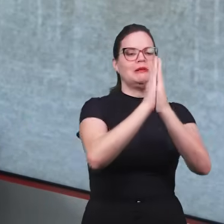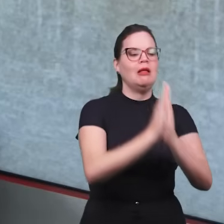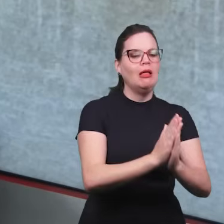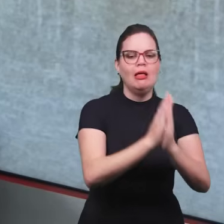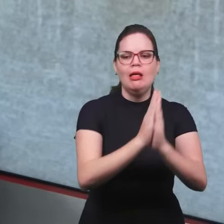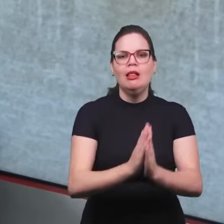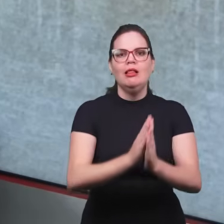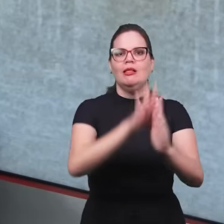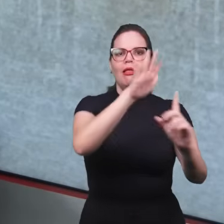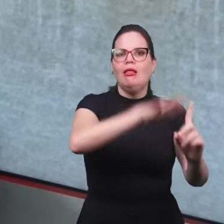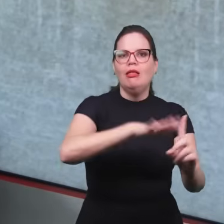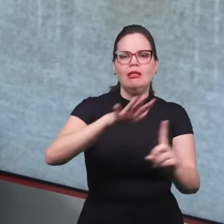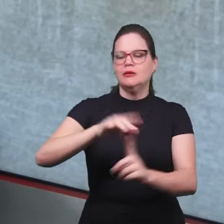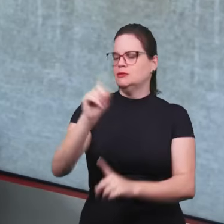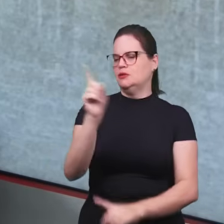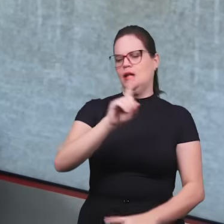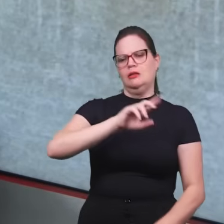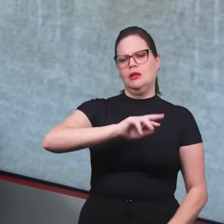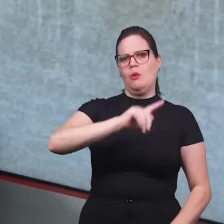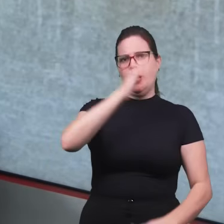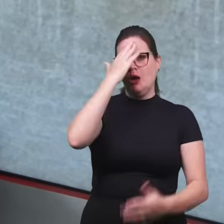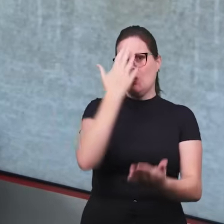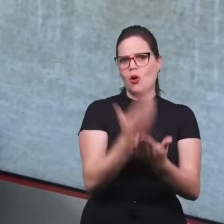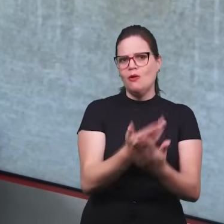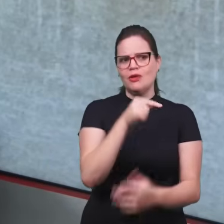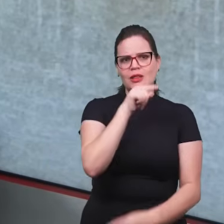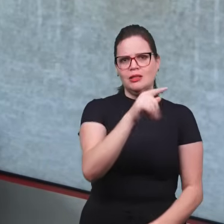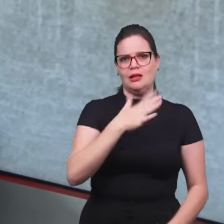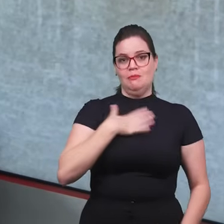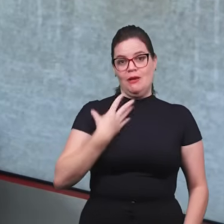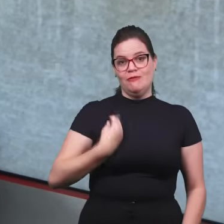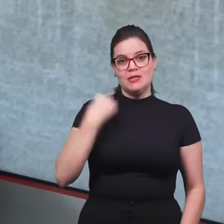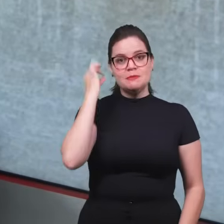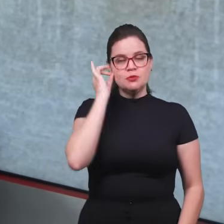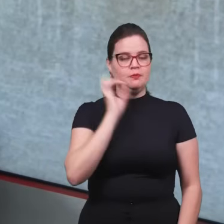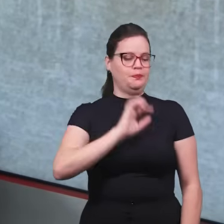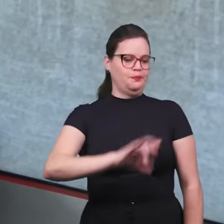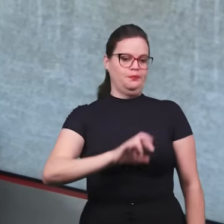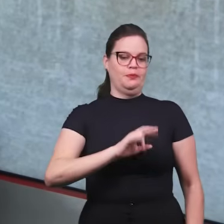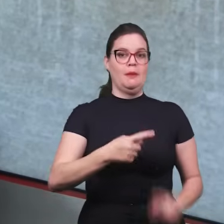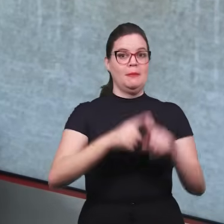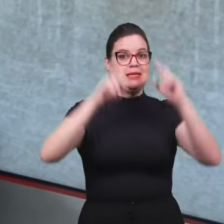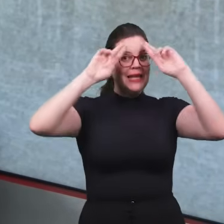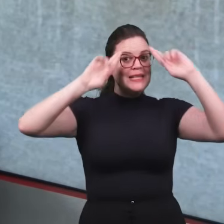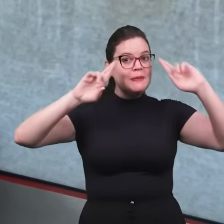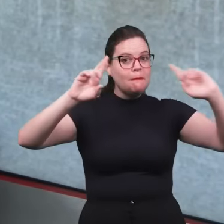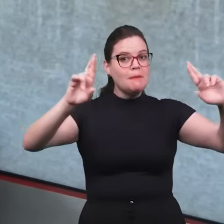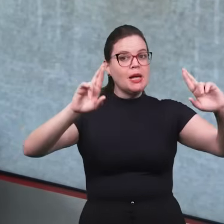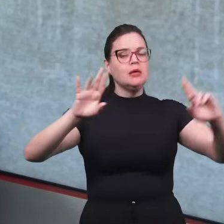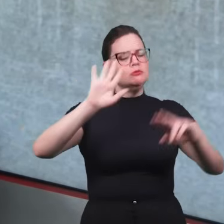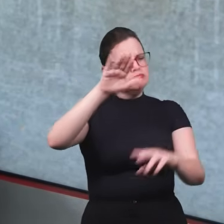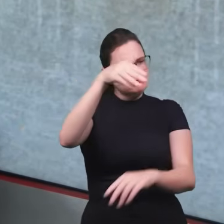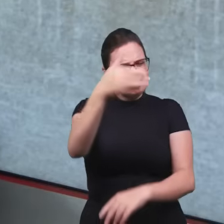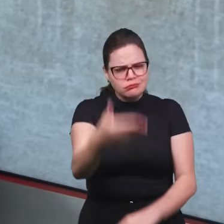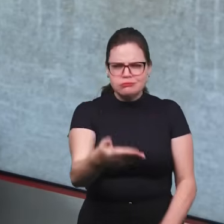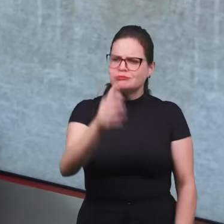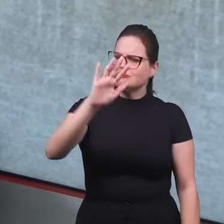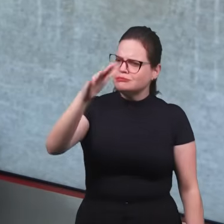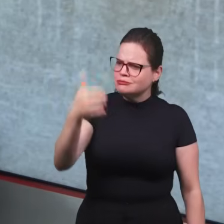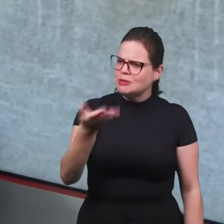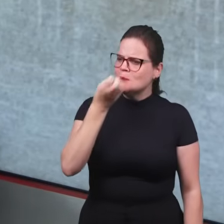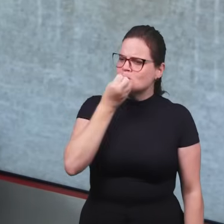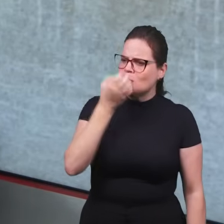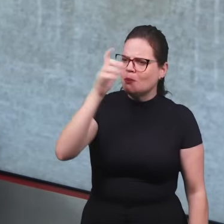espiritual, confiança sobrenatural ou atos de devoção. Trata-se de respeito e